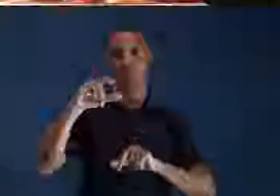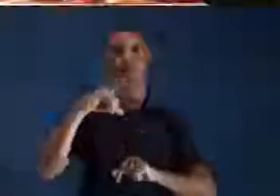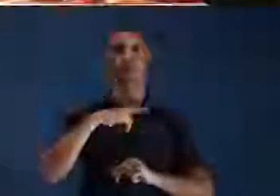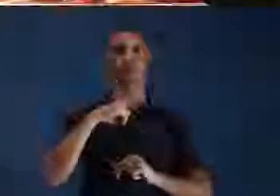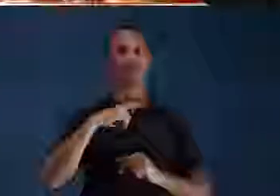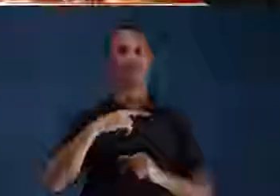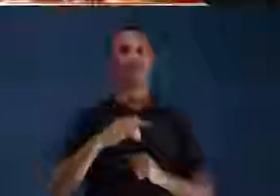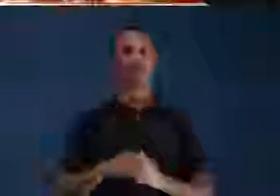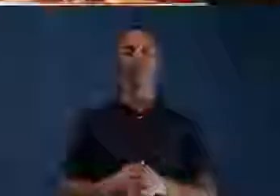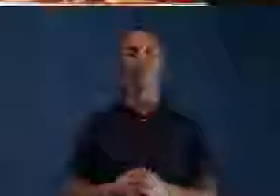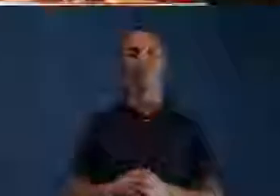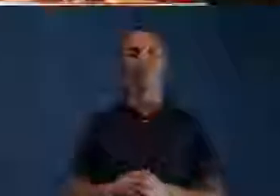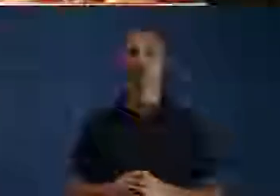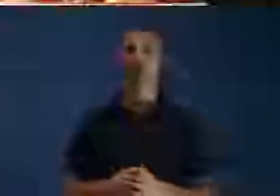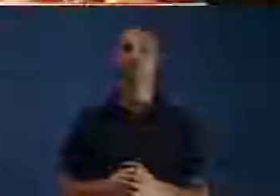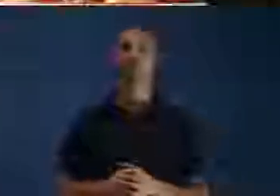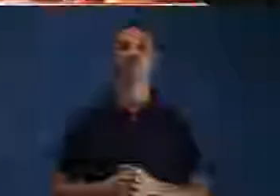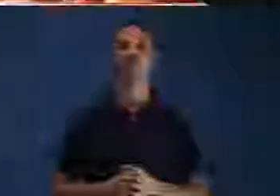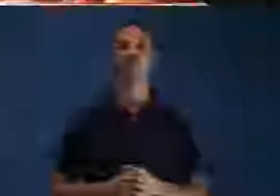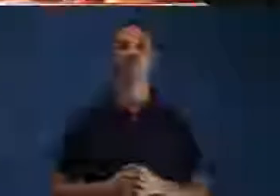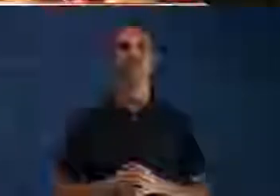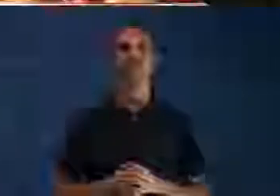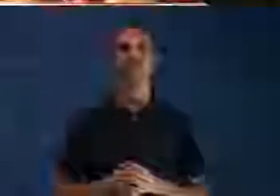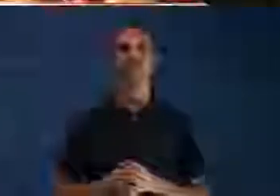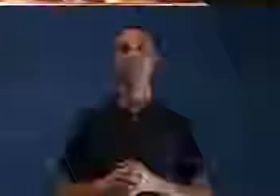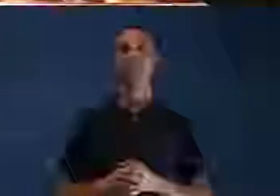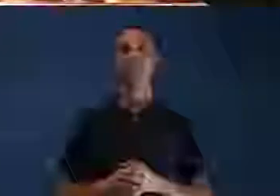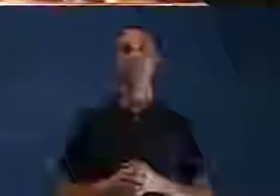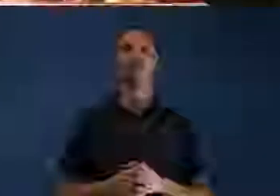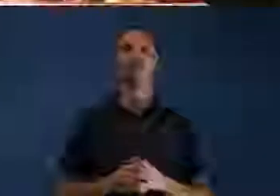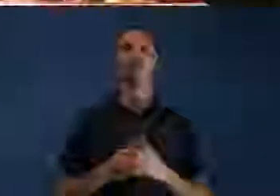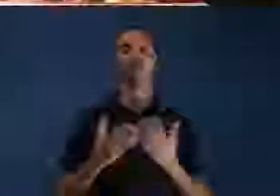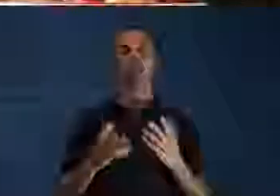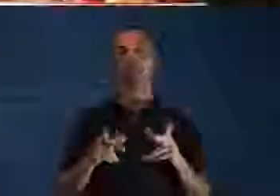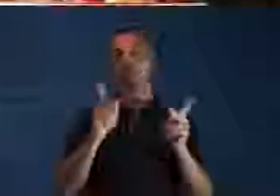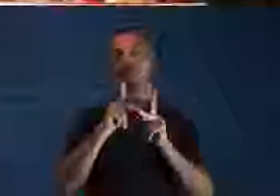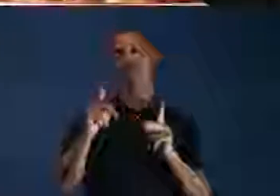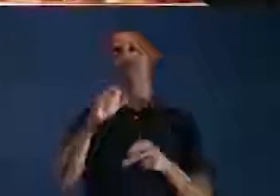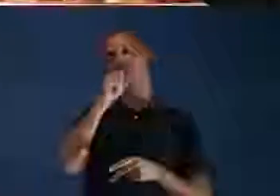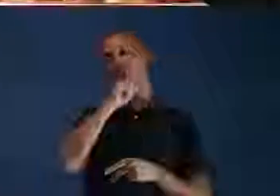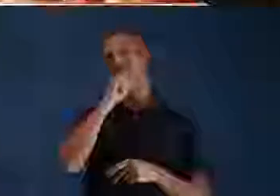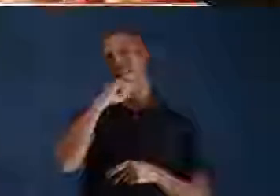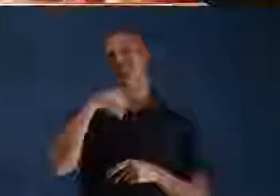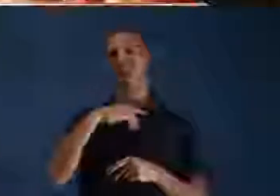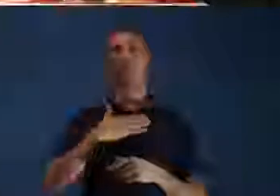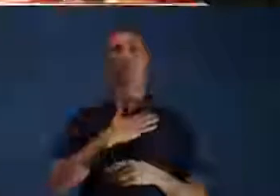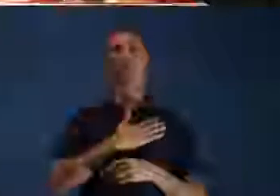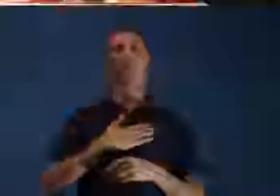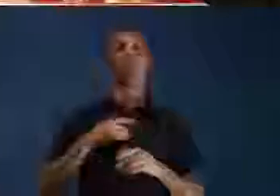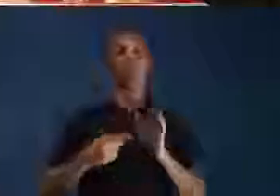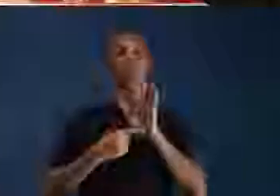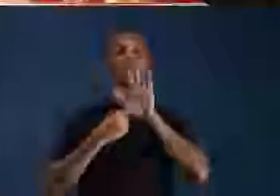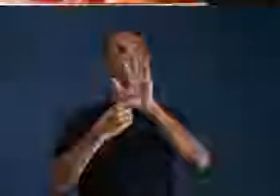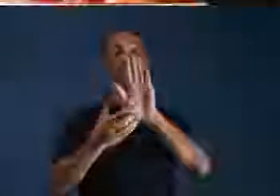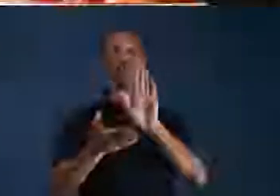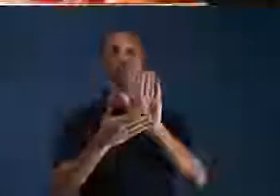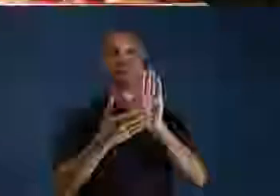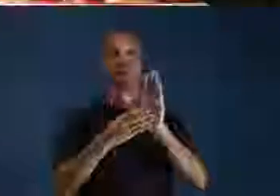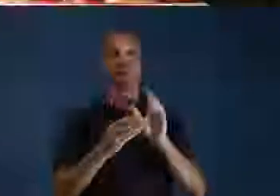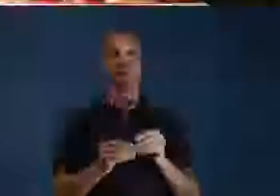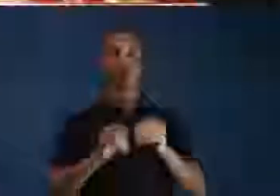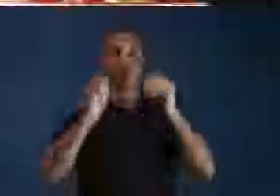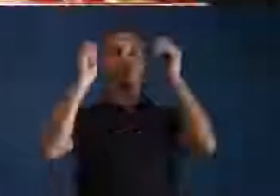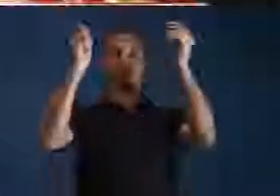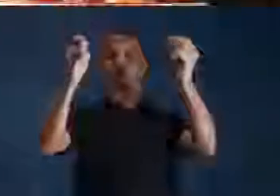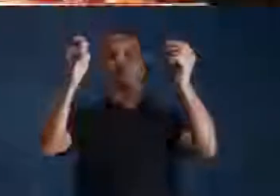preparei um PowerPoint, mas eu sou uma professora velhinha, então eu gosto de mostrar que antigamente a gente tinha